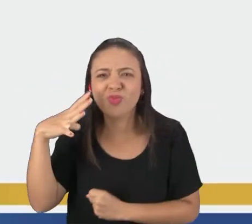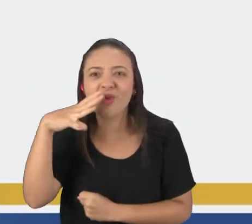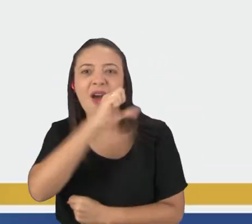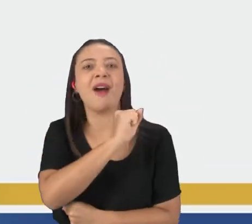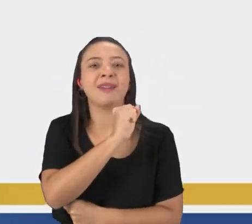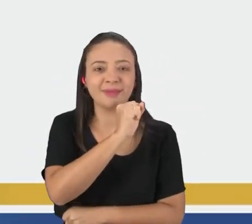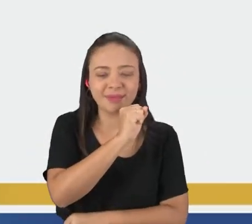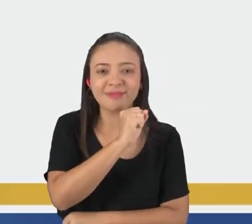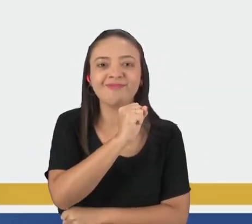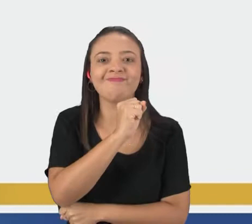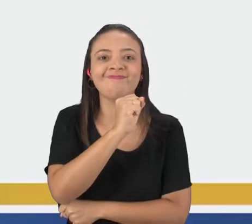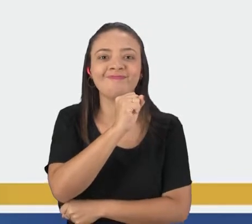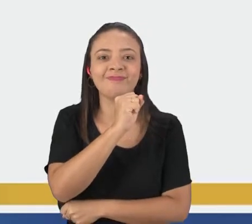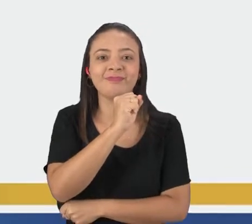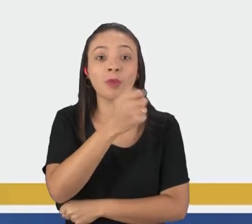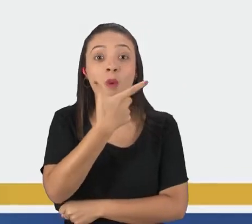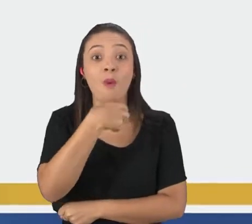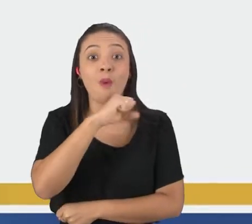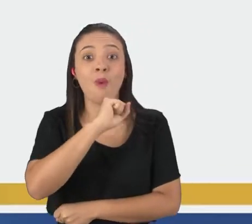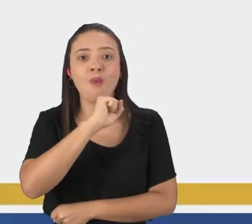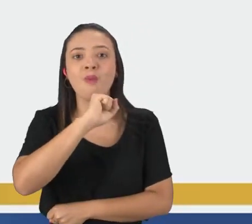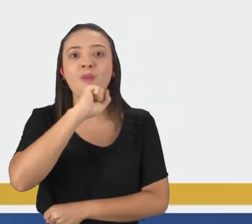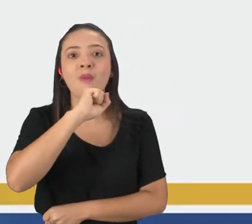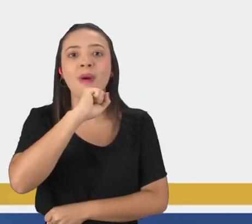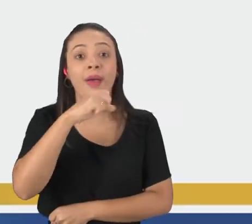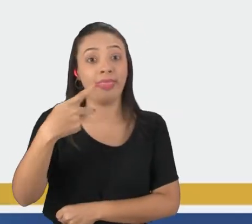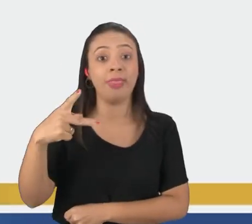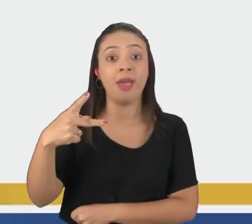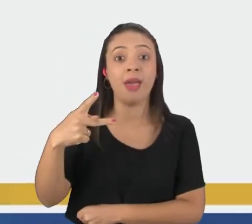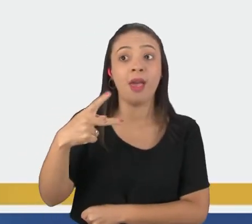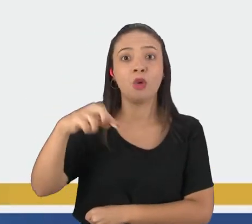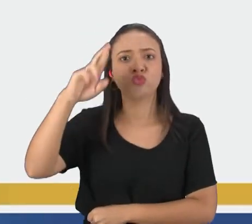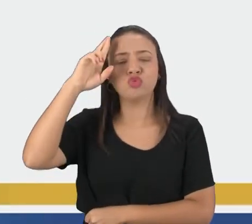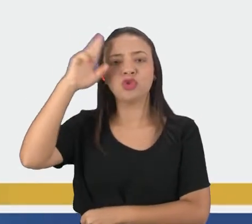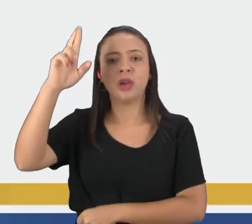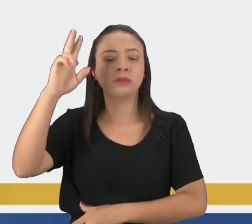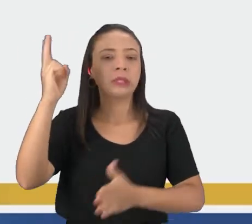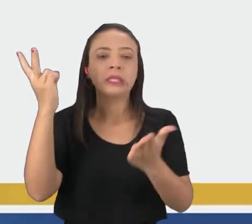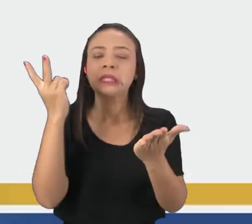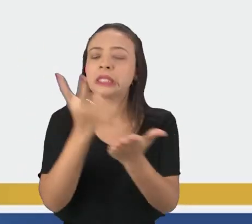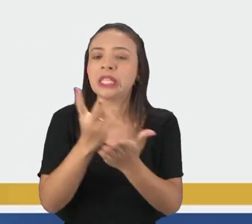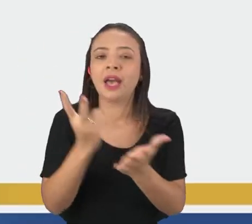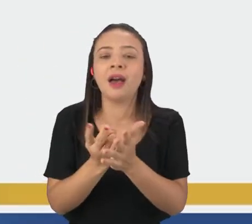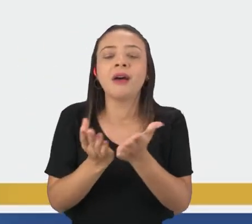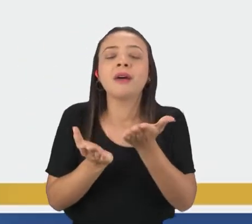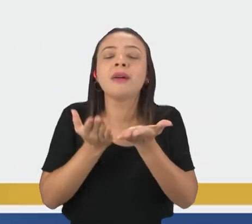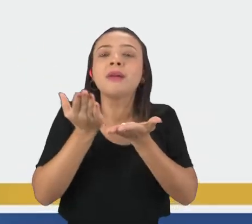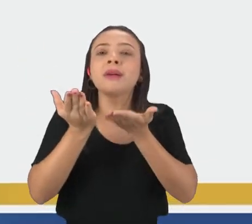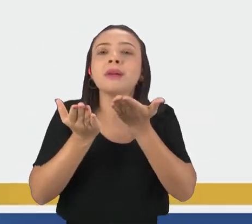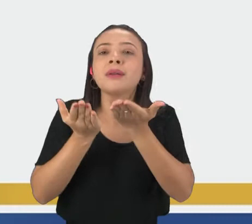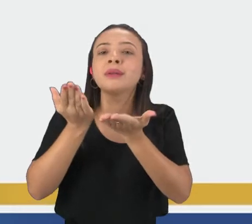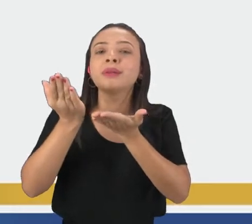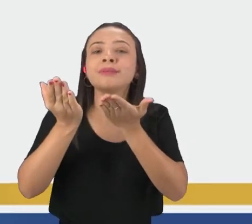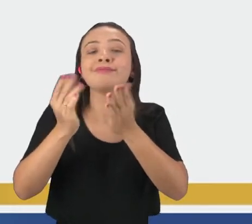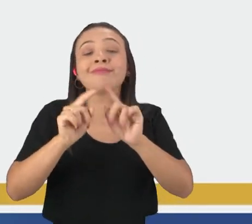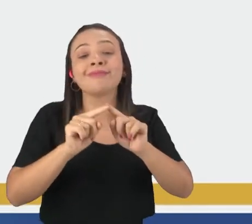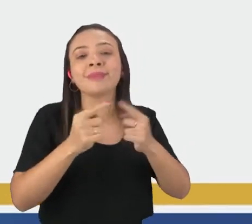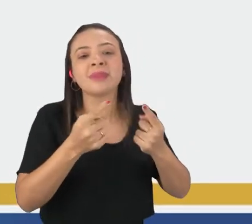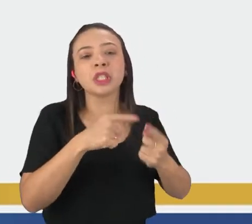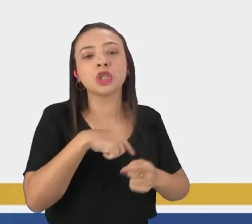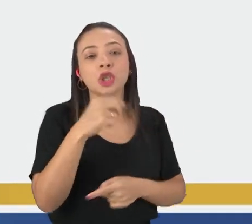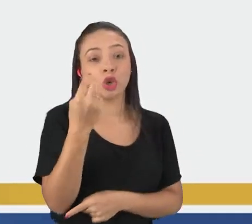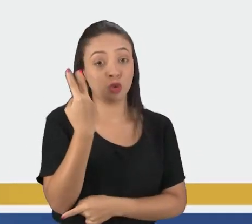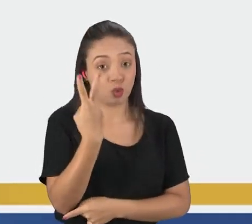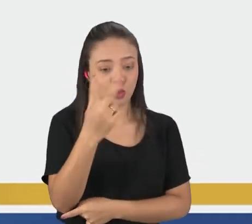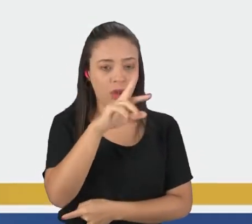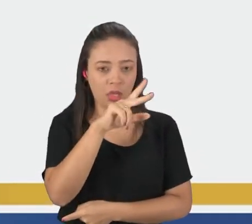ninguém. O pai de Yara era o pajé e não poupava elogios para sua amada filha. Porém, seus